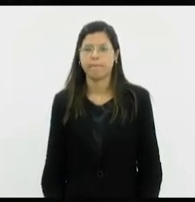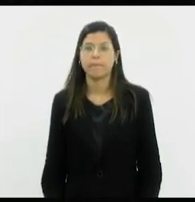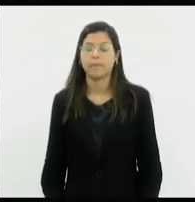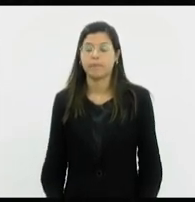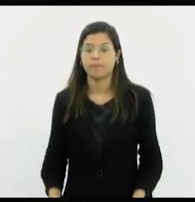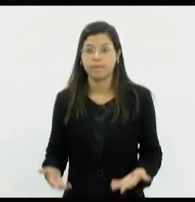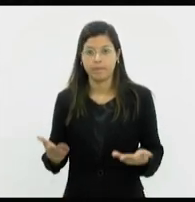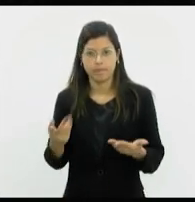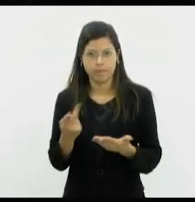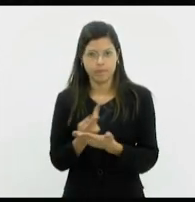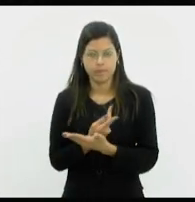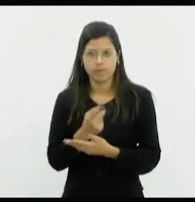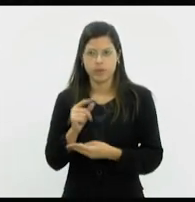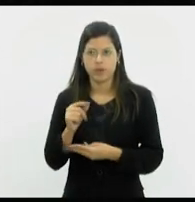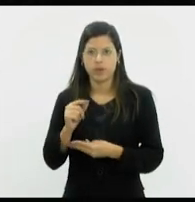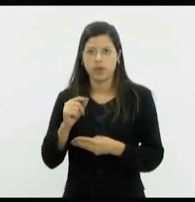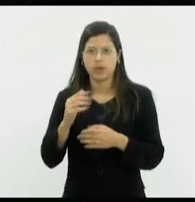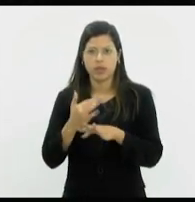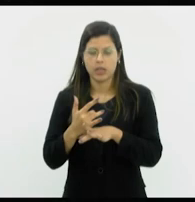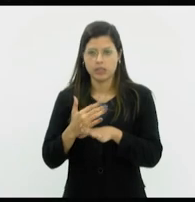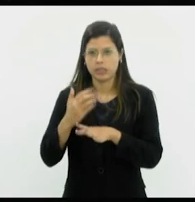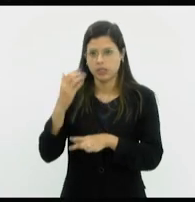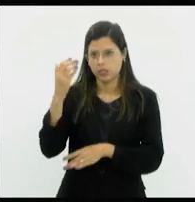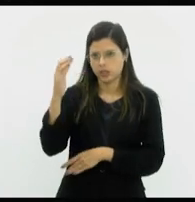Recentemente, na cidade de Niterói,